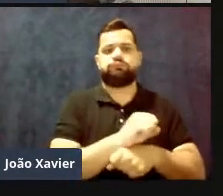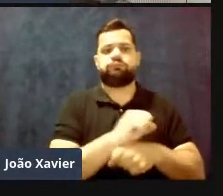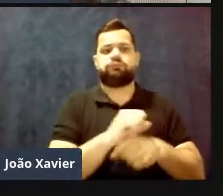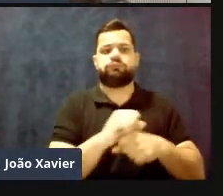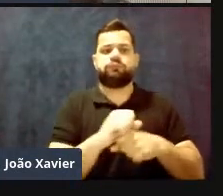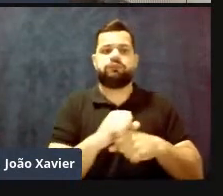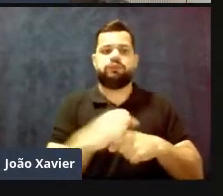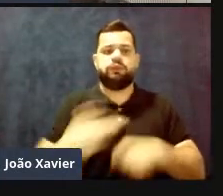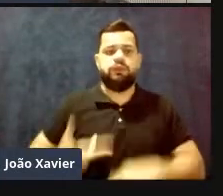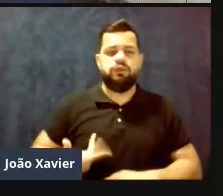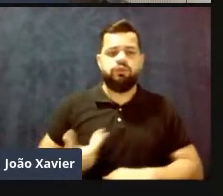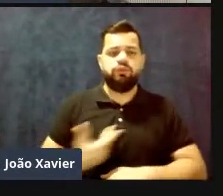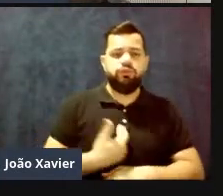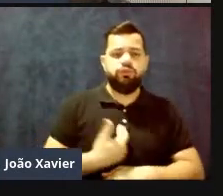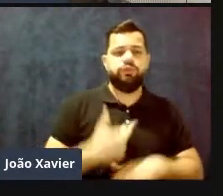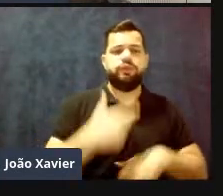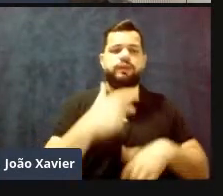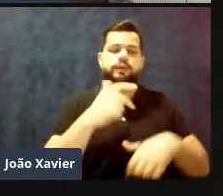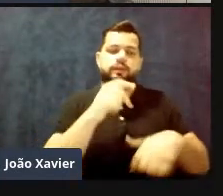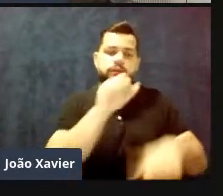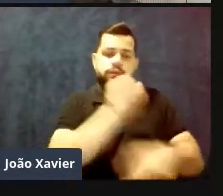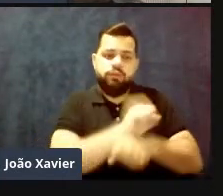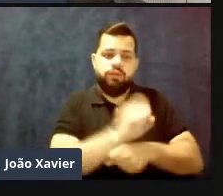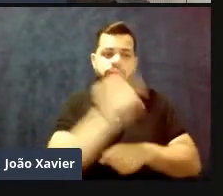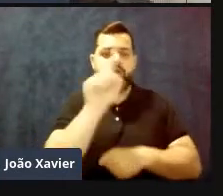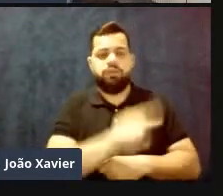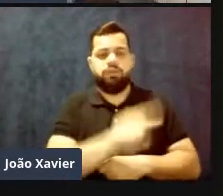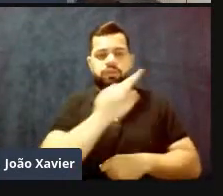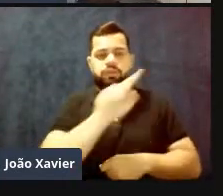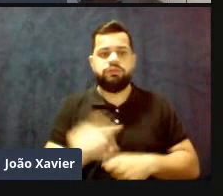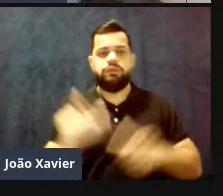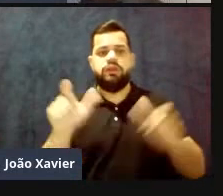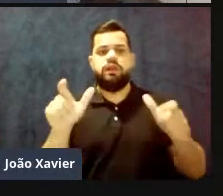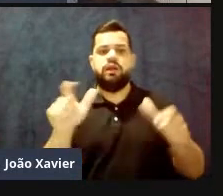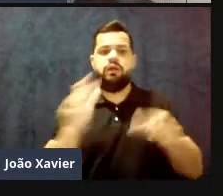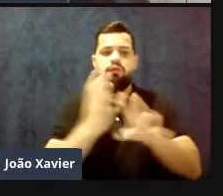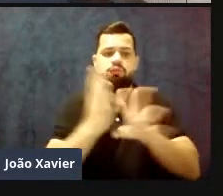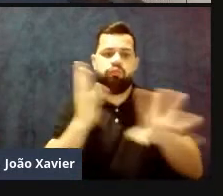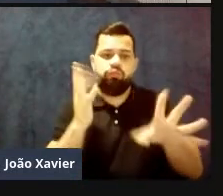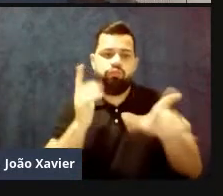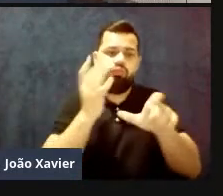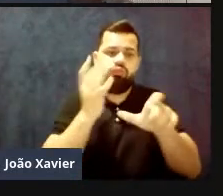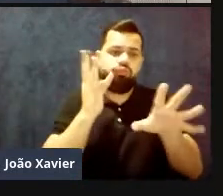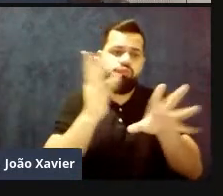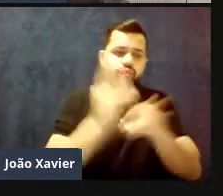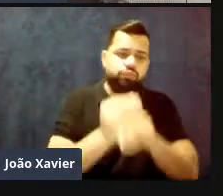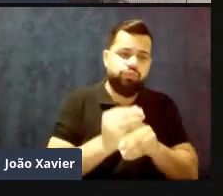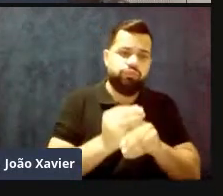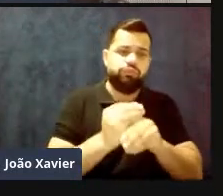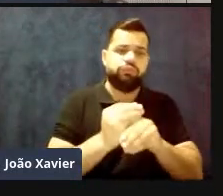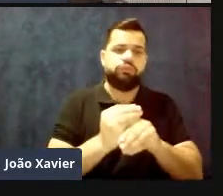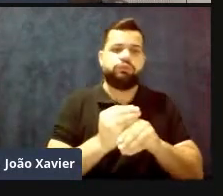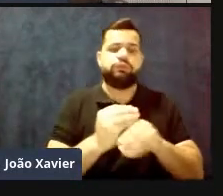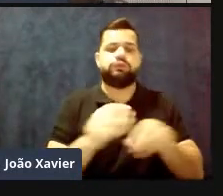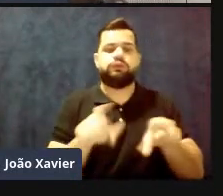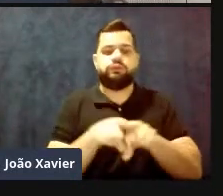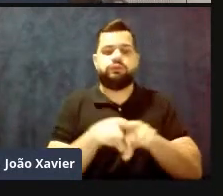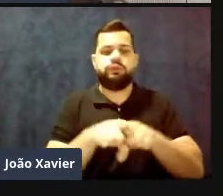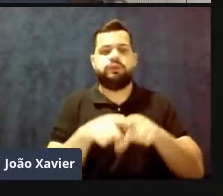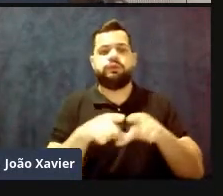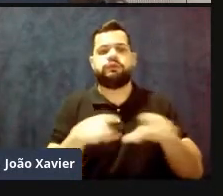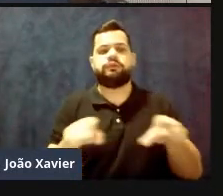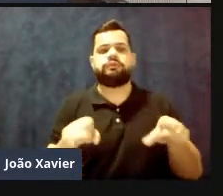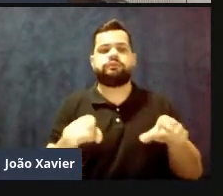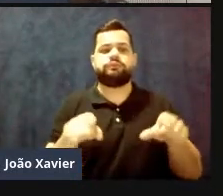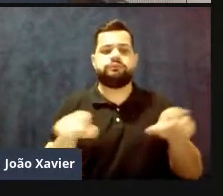foram canceladas ou remarcadas, as filas para procedimentos de pessoas que já tinham comorbidades e precisavam tratar delas foram